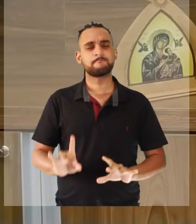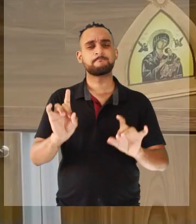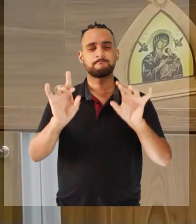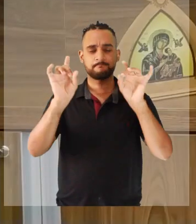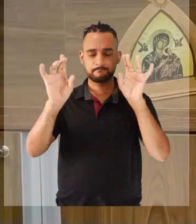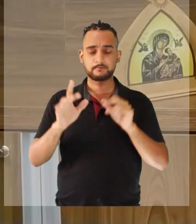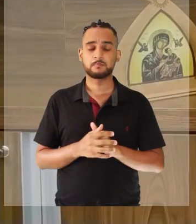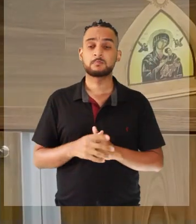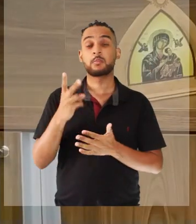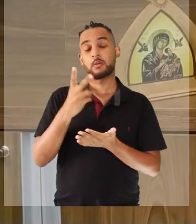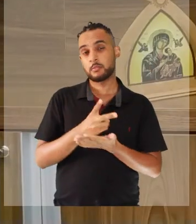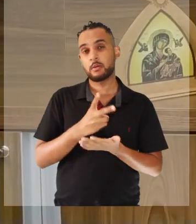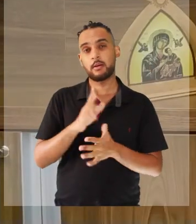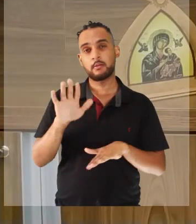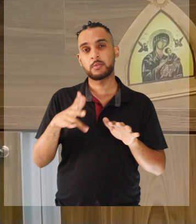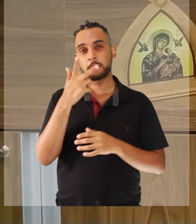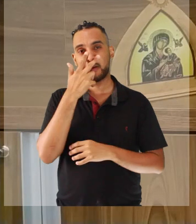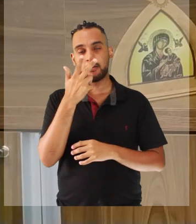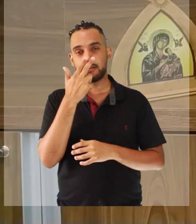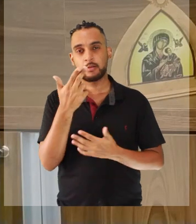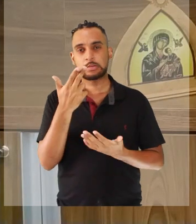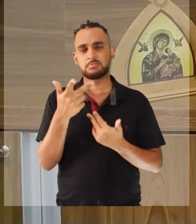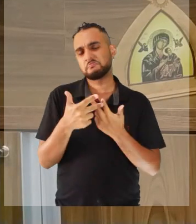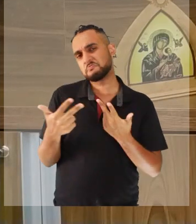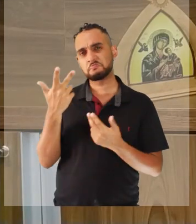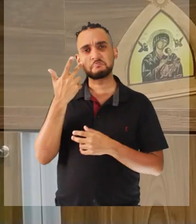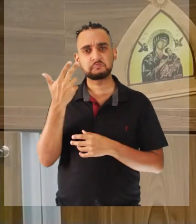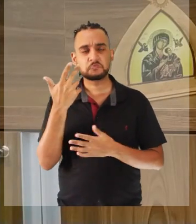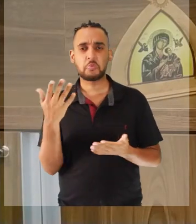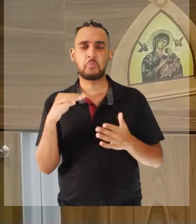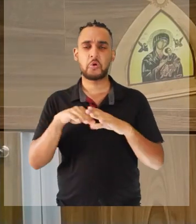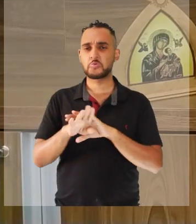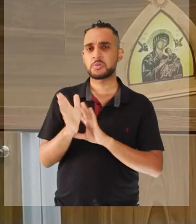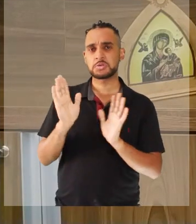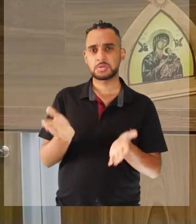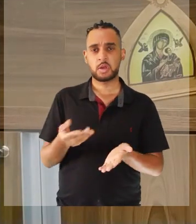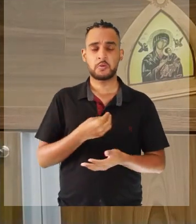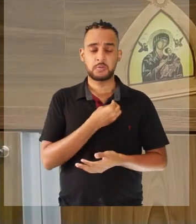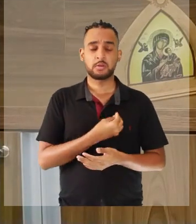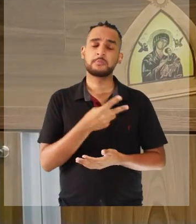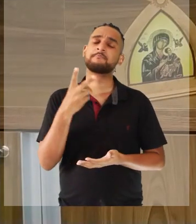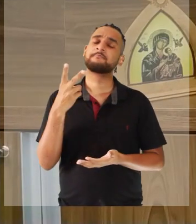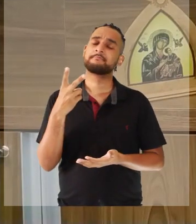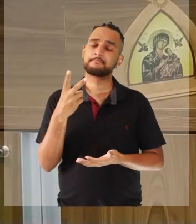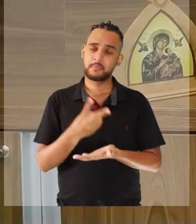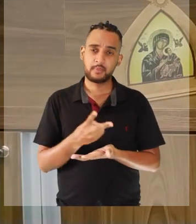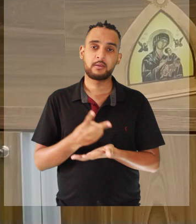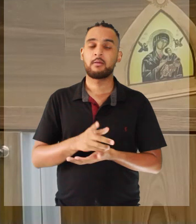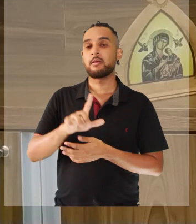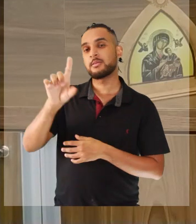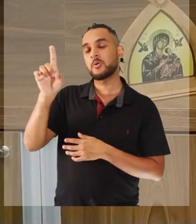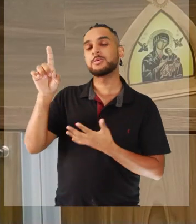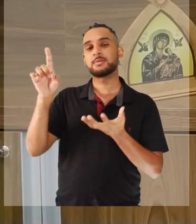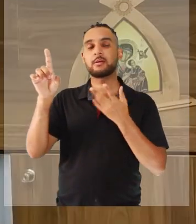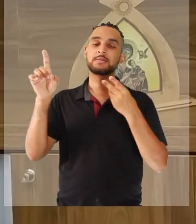o amor familiar, é algo tão especial que, mesmo que às vezes pareça ordinário, comum